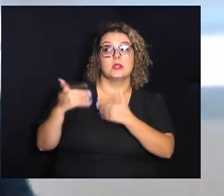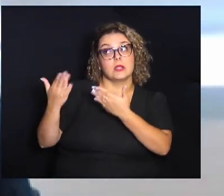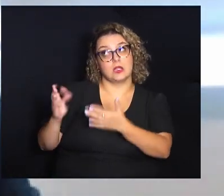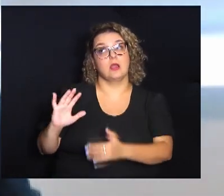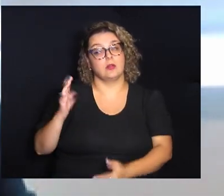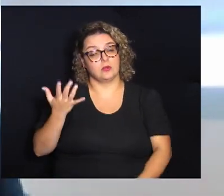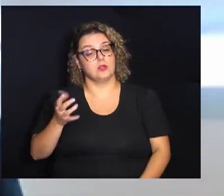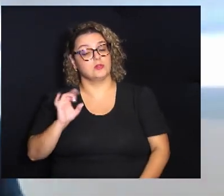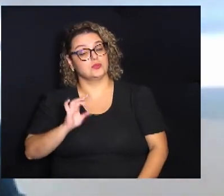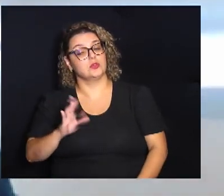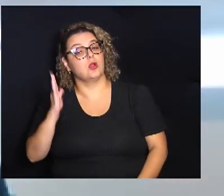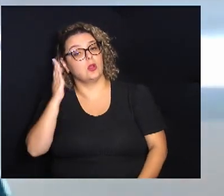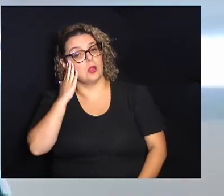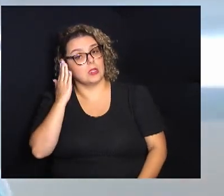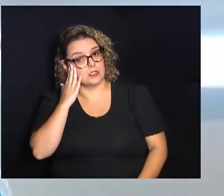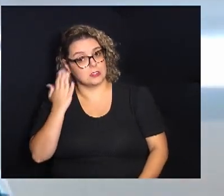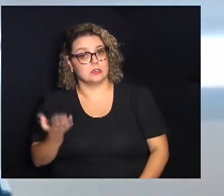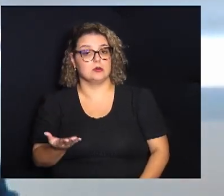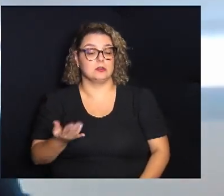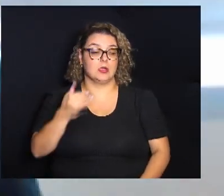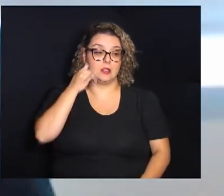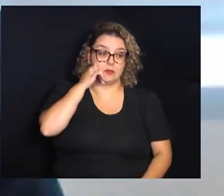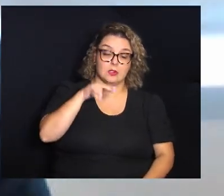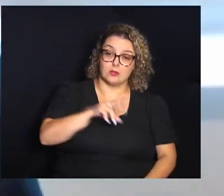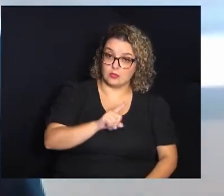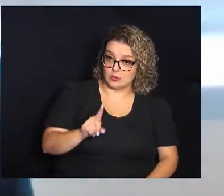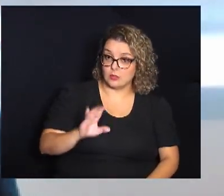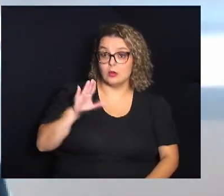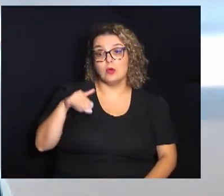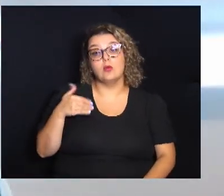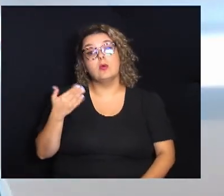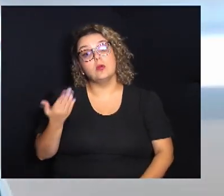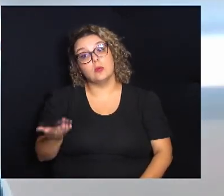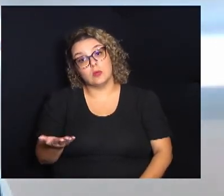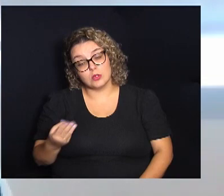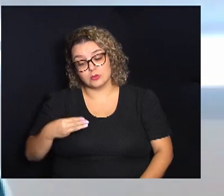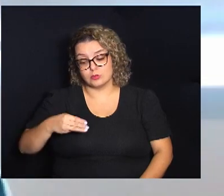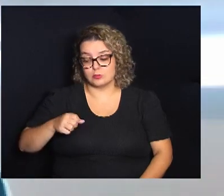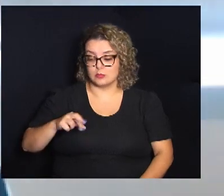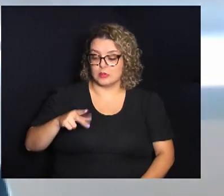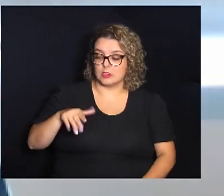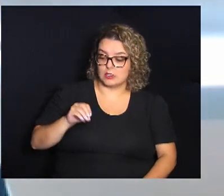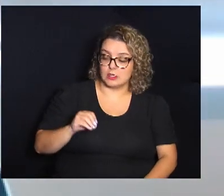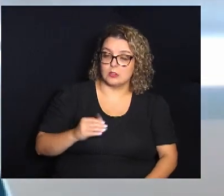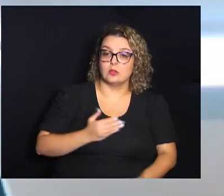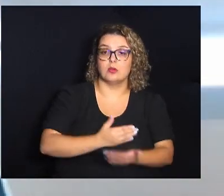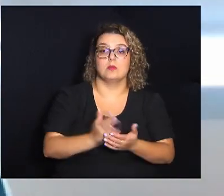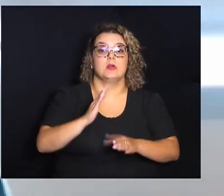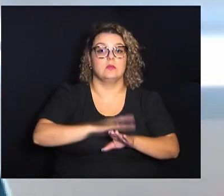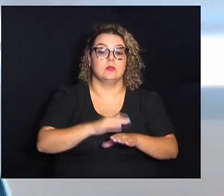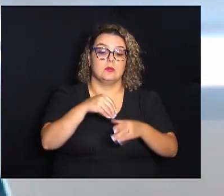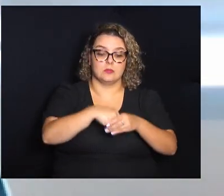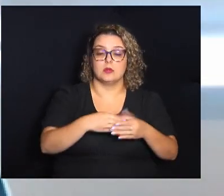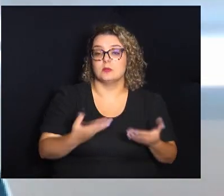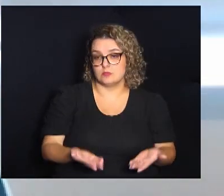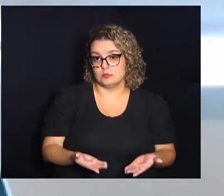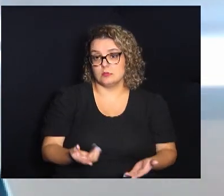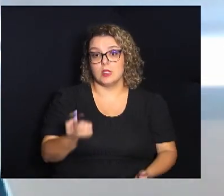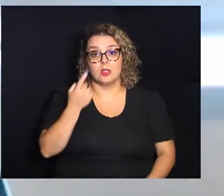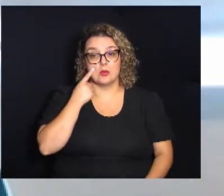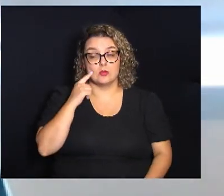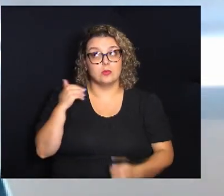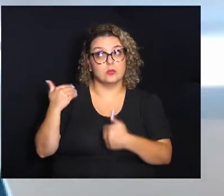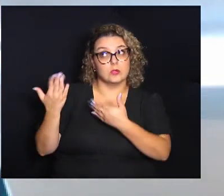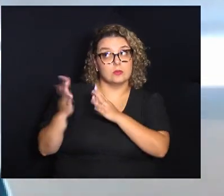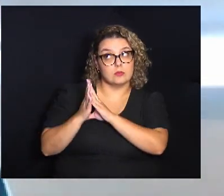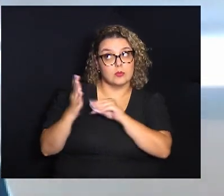vai entender se esses problemas serão evitados ou não a partir do momento que o mercado começar a funcionar aqui dentro. Mas eu acho que a gente, olhando lá para fora, a gente